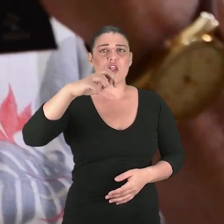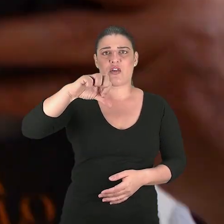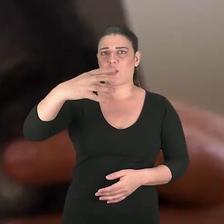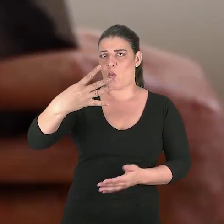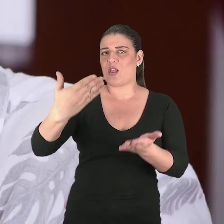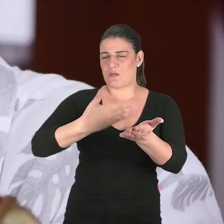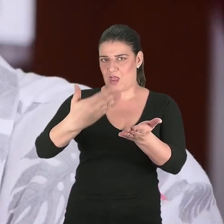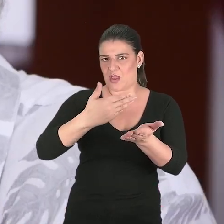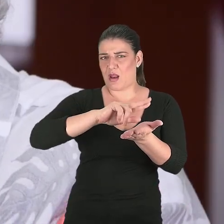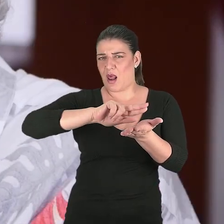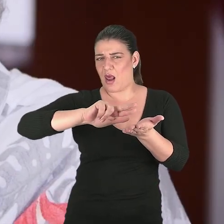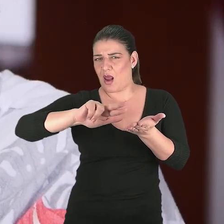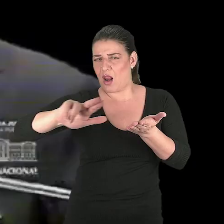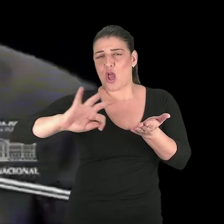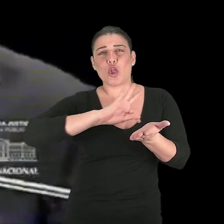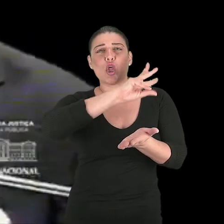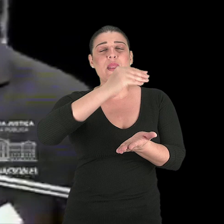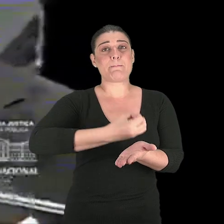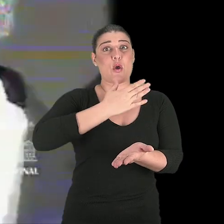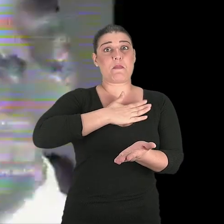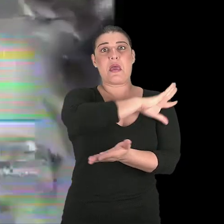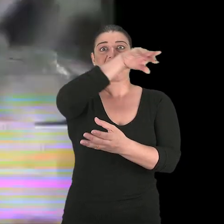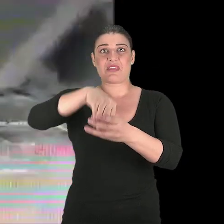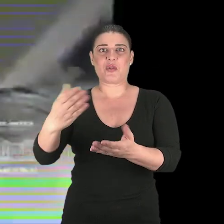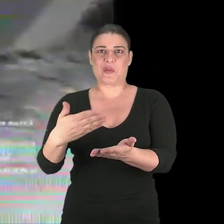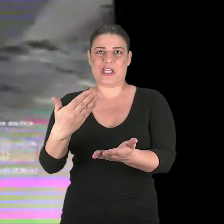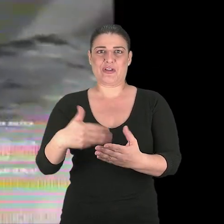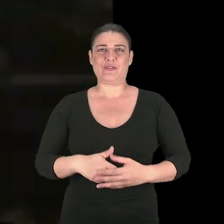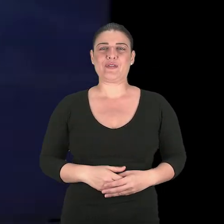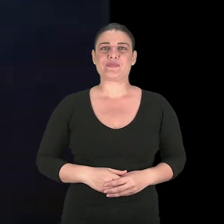394 páginas, com toda a minha poesia. Nosso comercial, por favor.